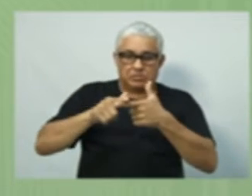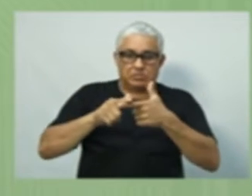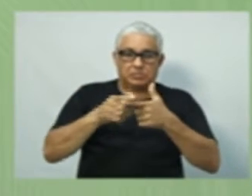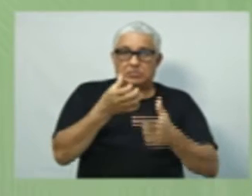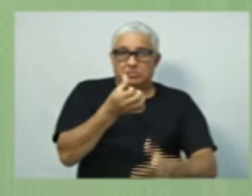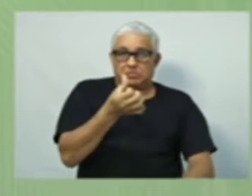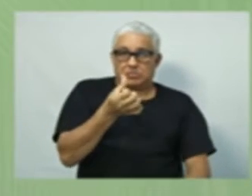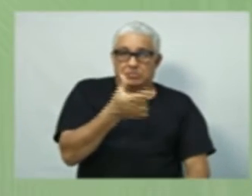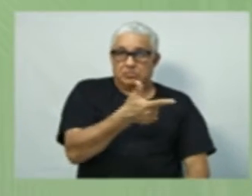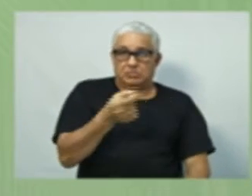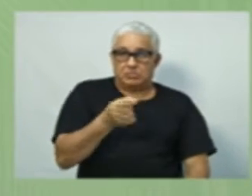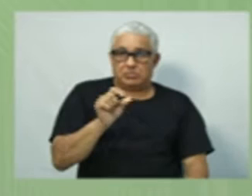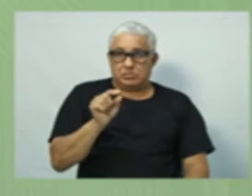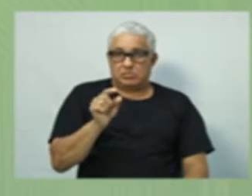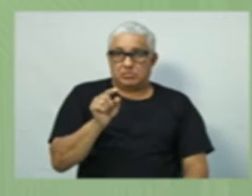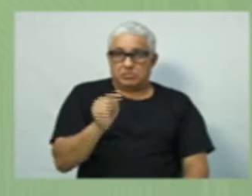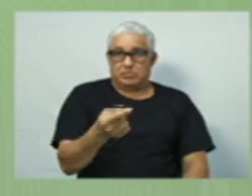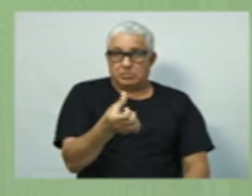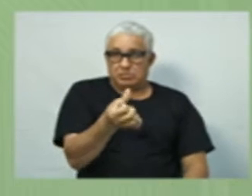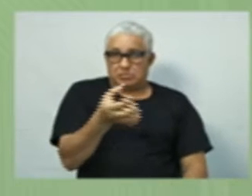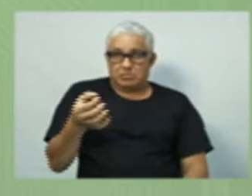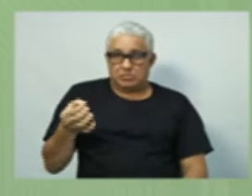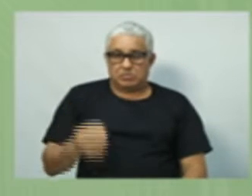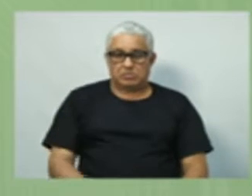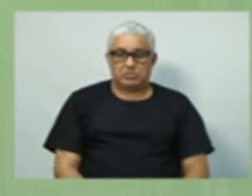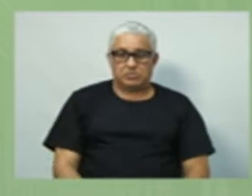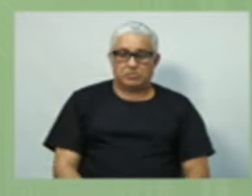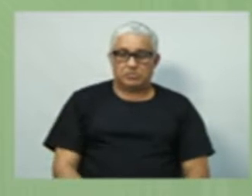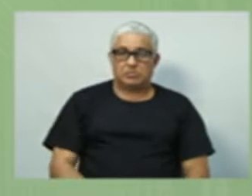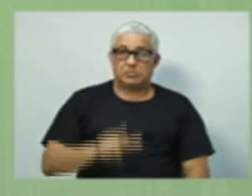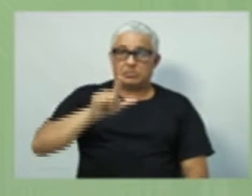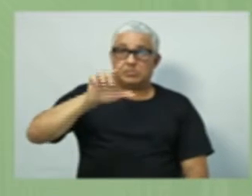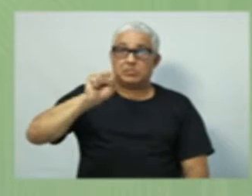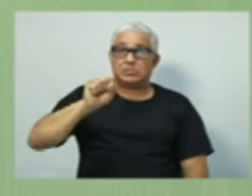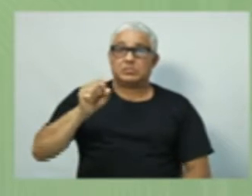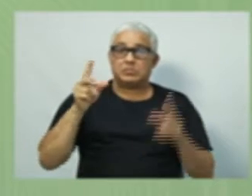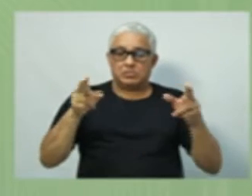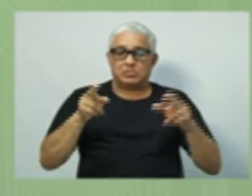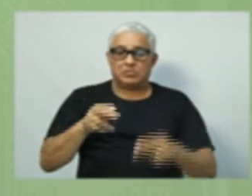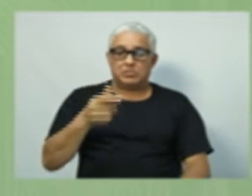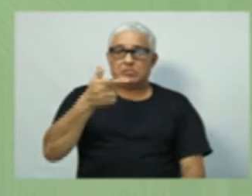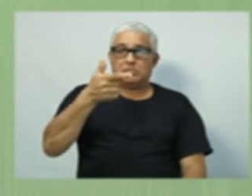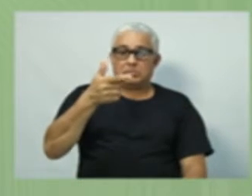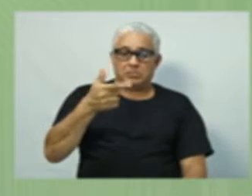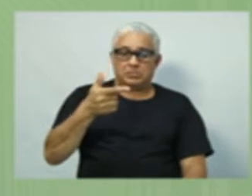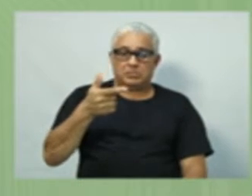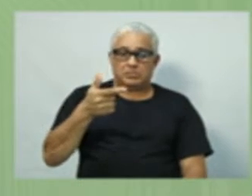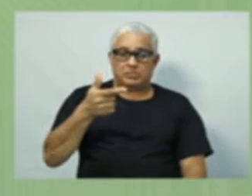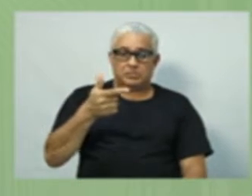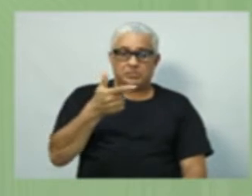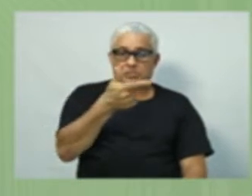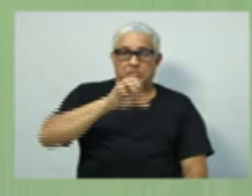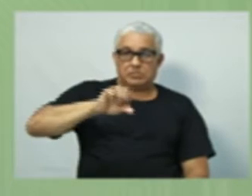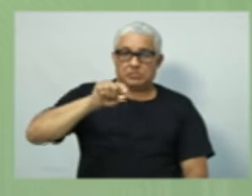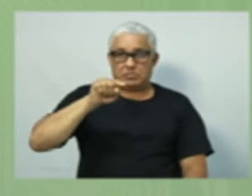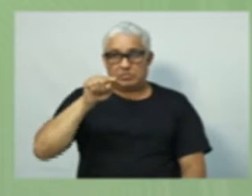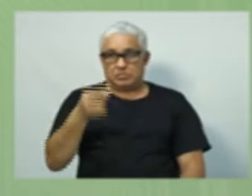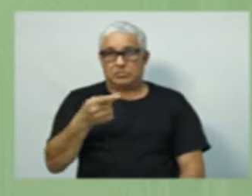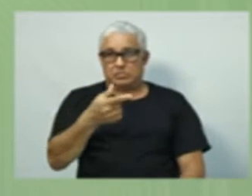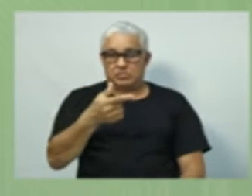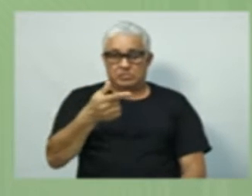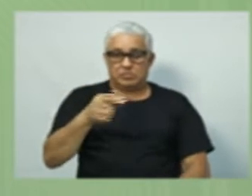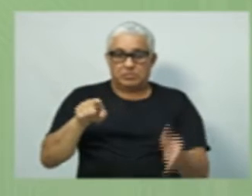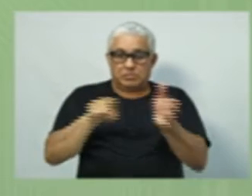circulante como já viu também 20.600 então qual o cálculo 29 mil - 6.700 é igual a